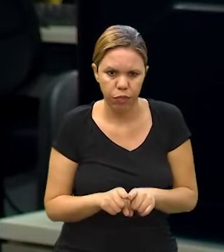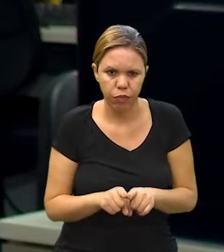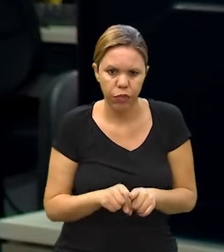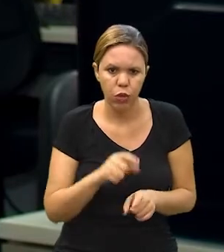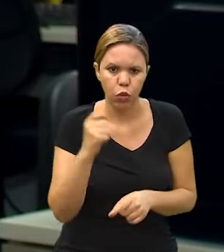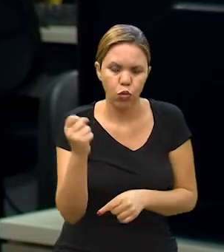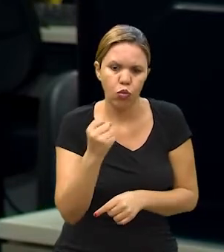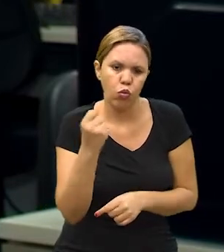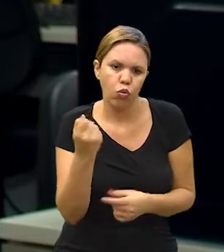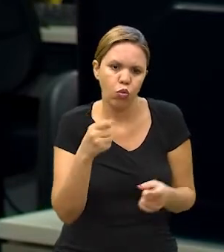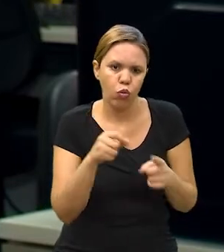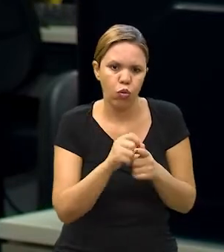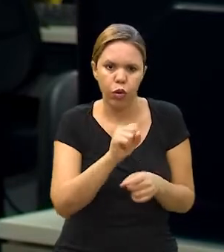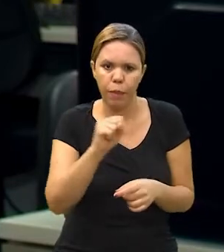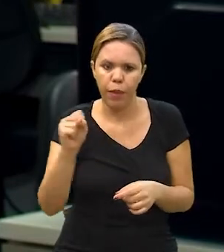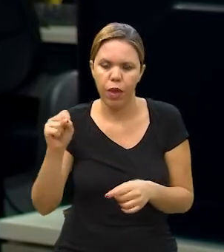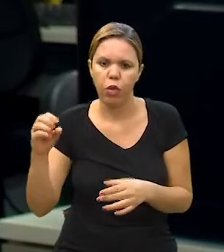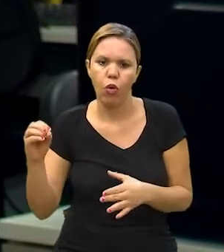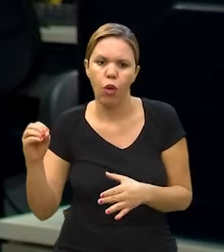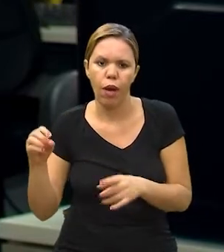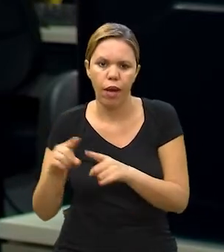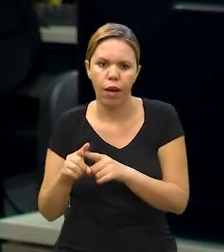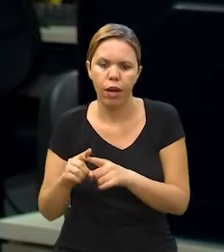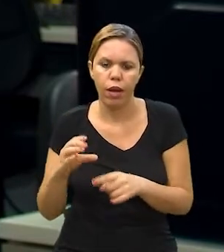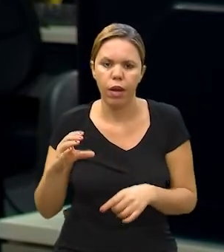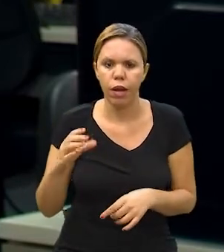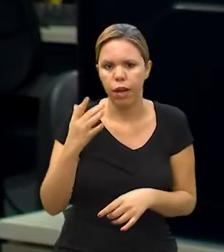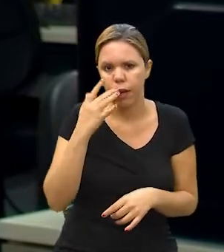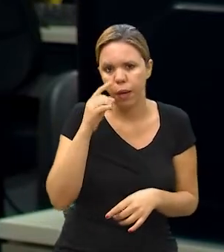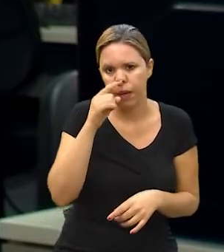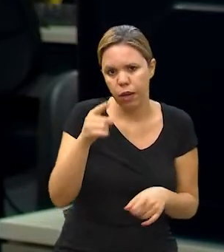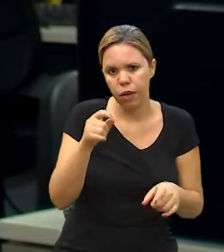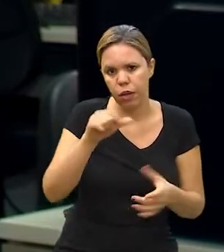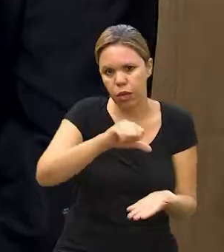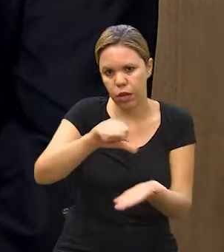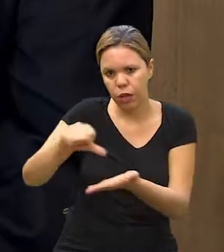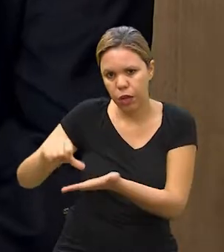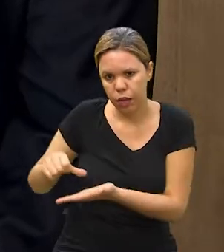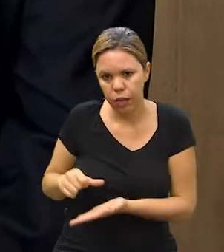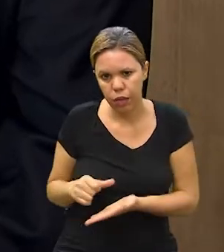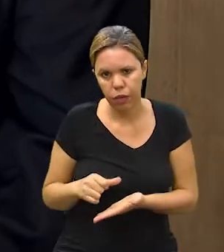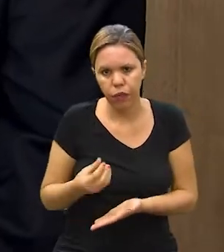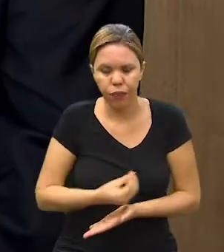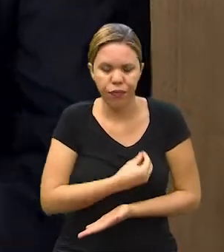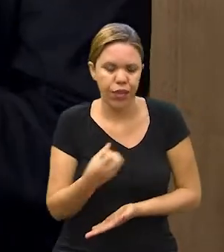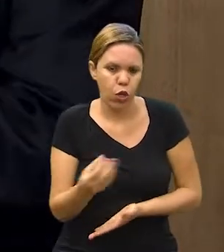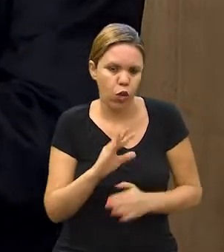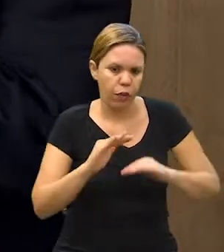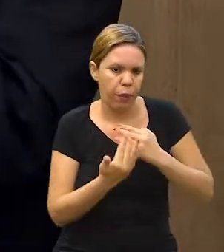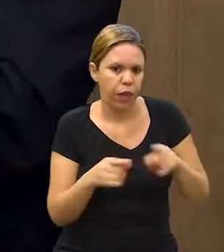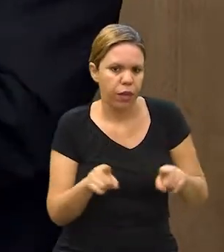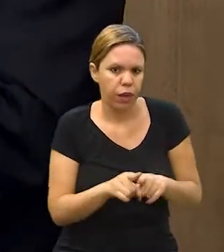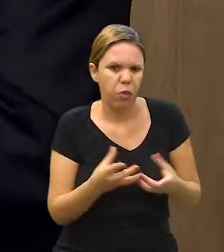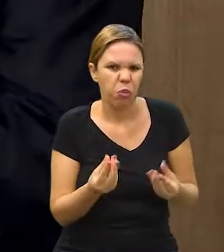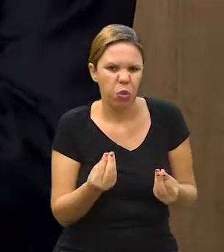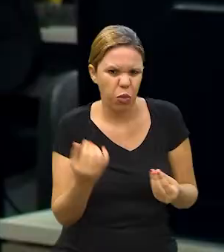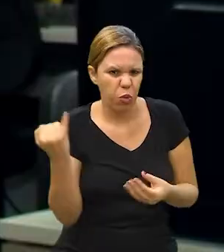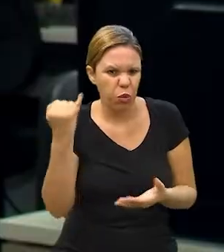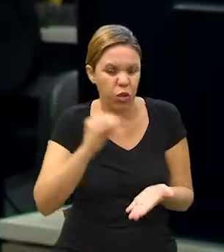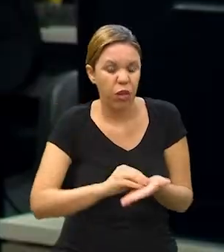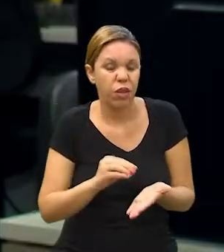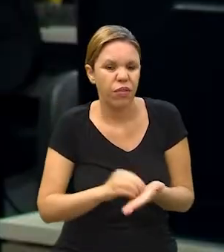que pega, né, todo o pedaço ali que vai do Campos Elíseos até a região do Ouro Verde, o Vida Nova, né? Ali tem um déficit muito